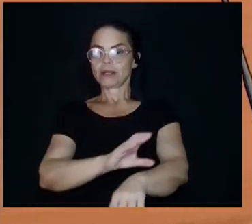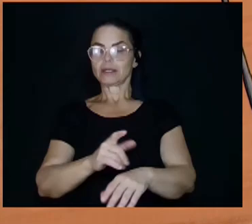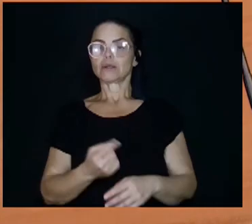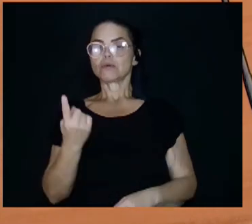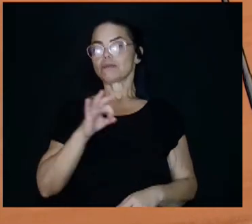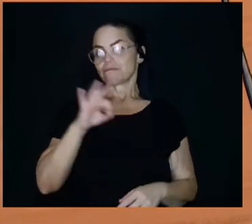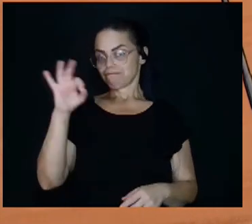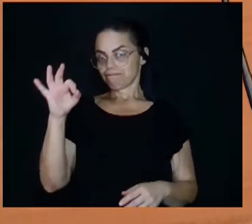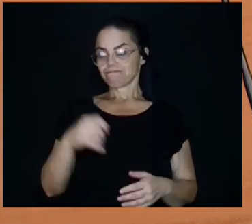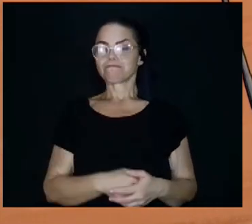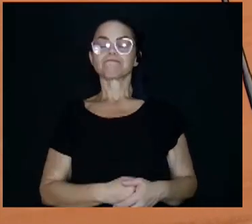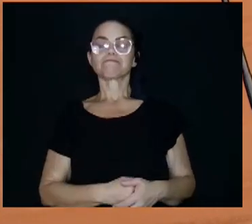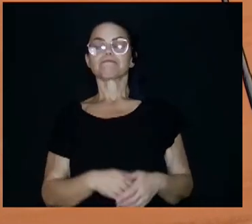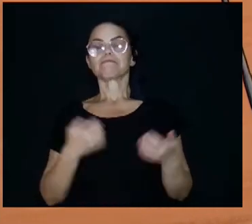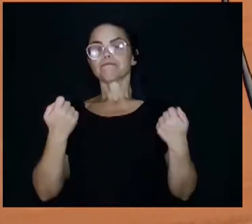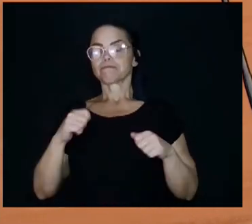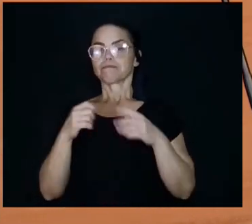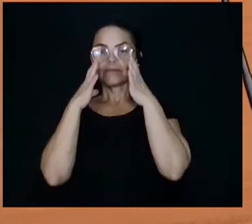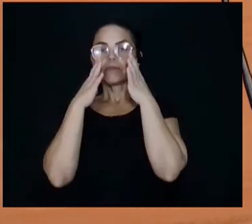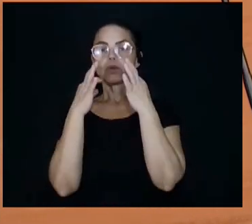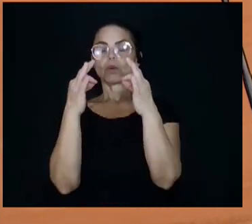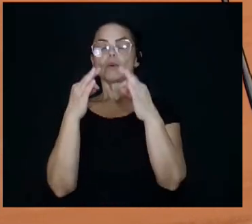precisa ter essa atenção.